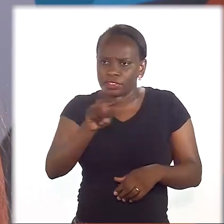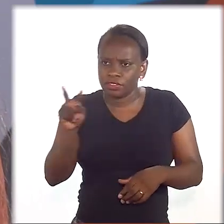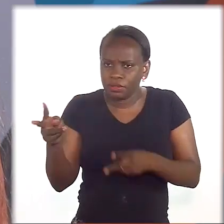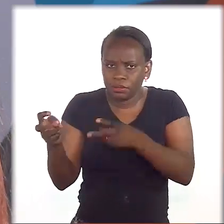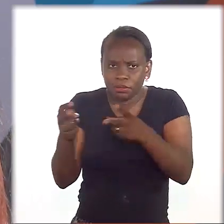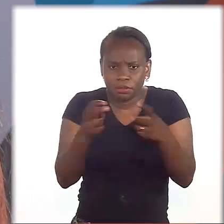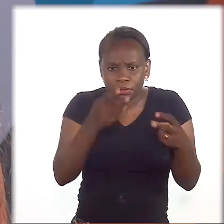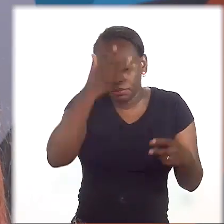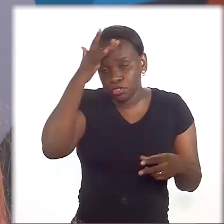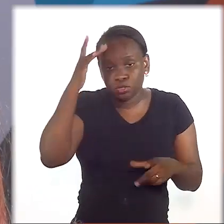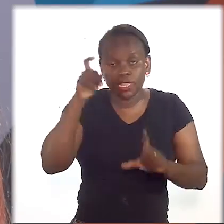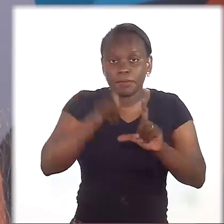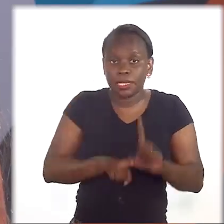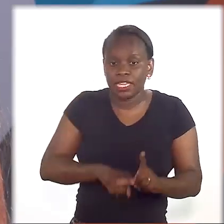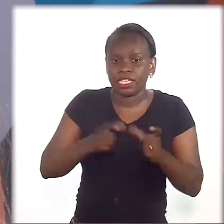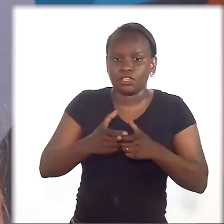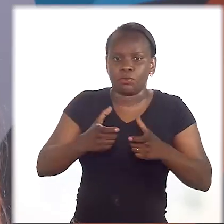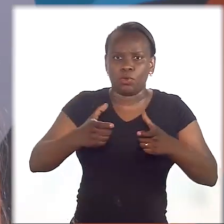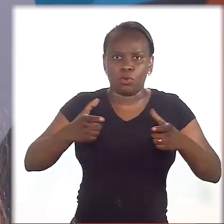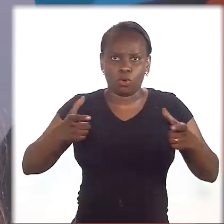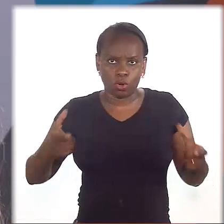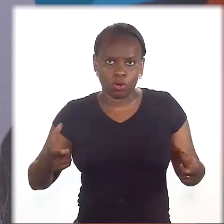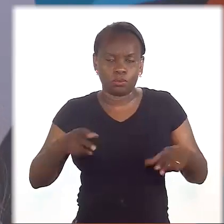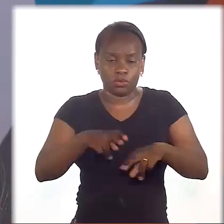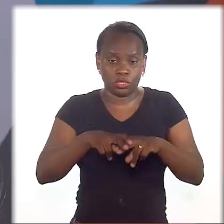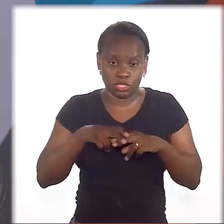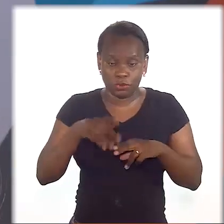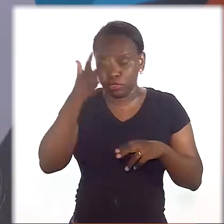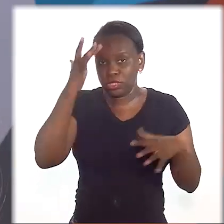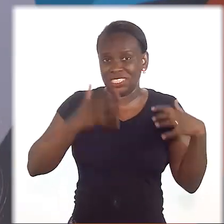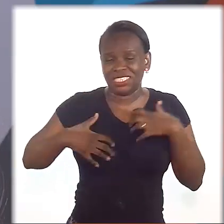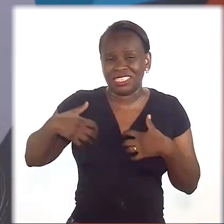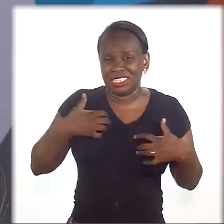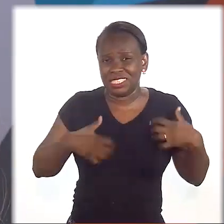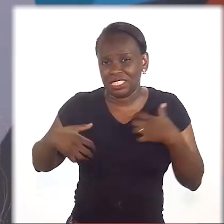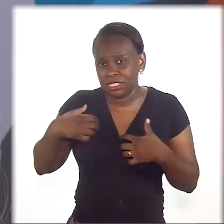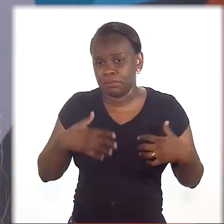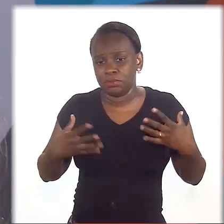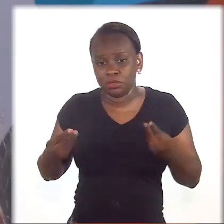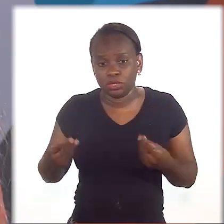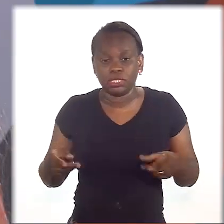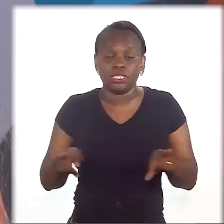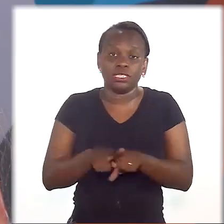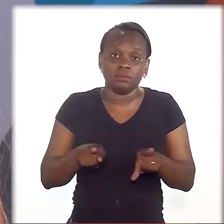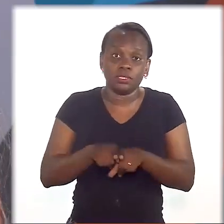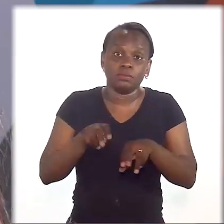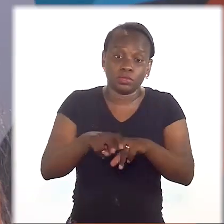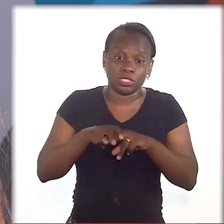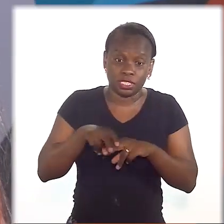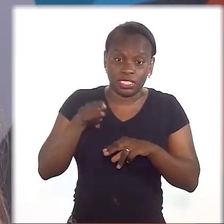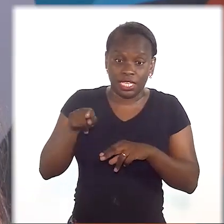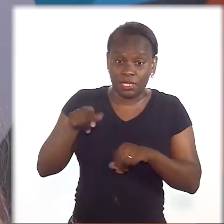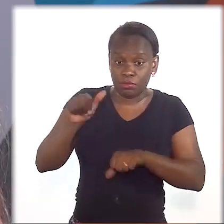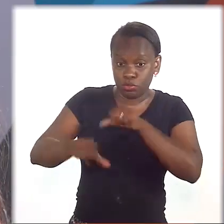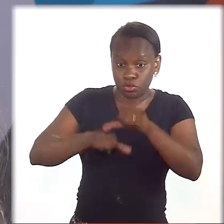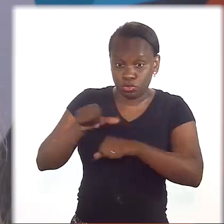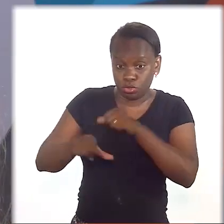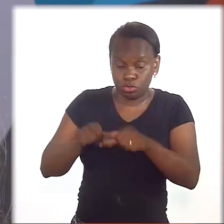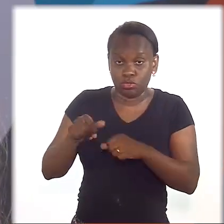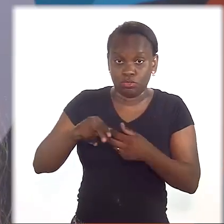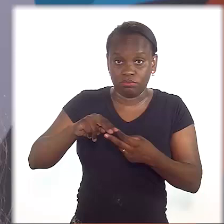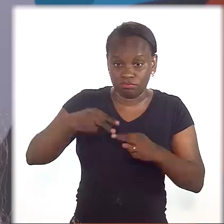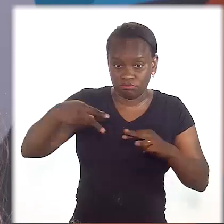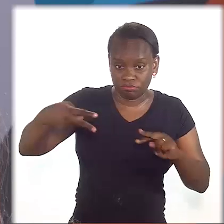que o número de dependentes tem aumentado em função dessa ansiedade gerada e por causa dessa